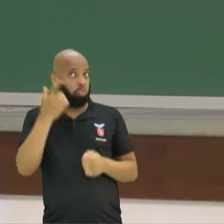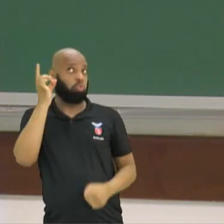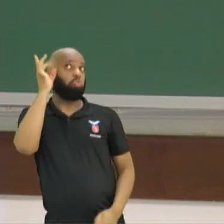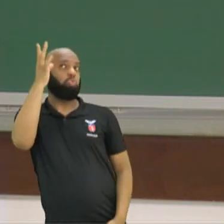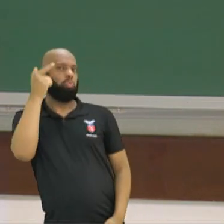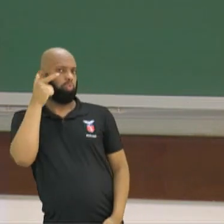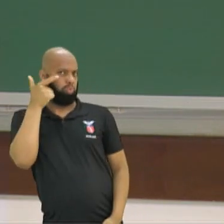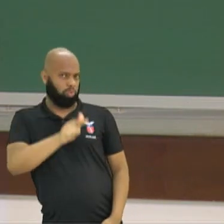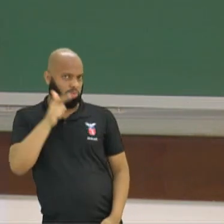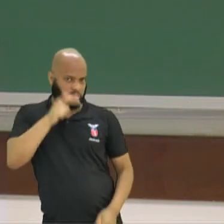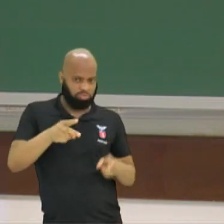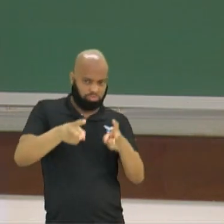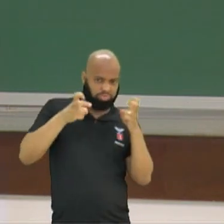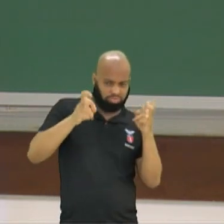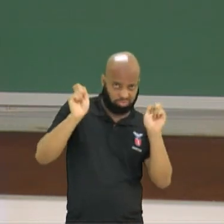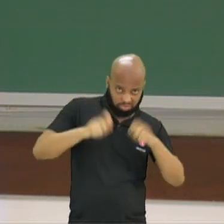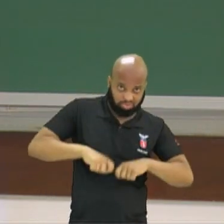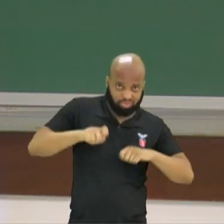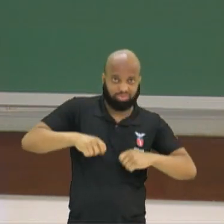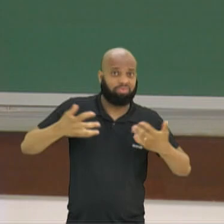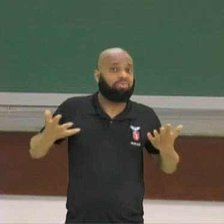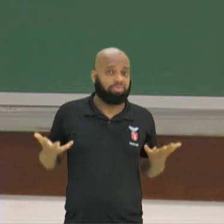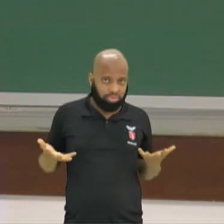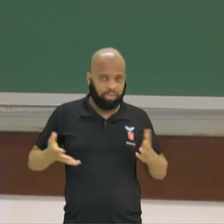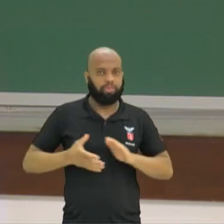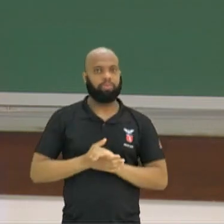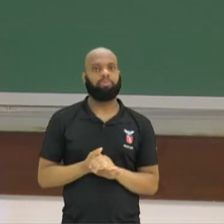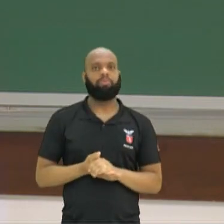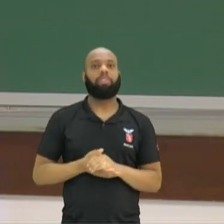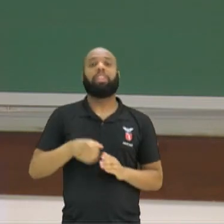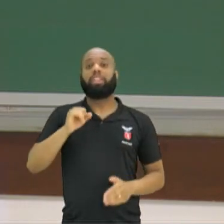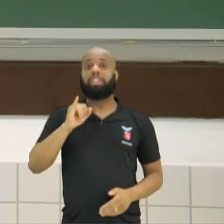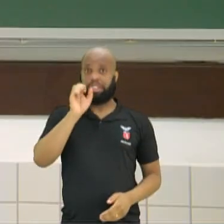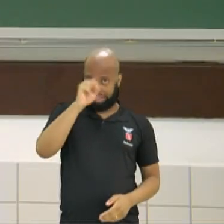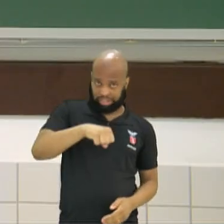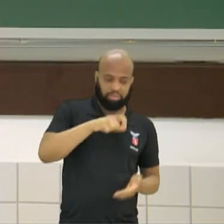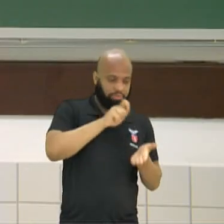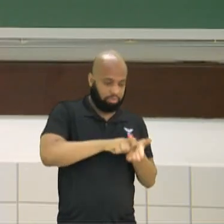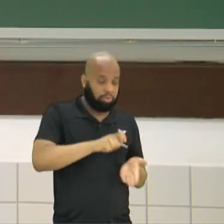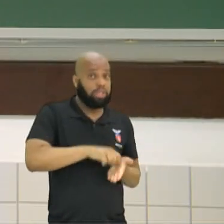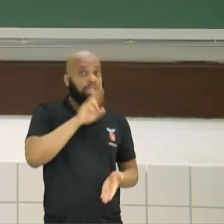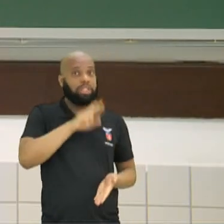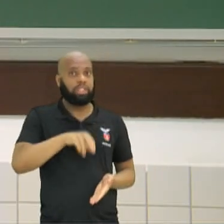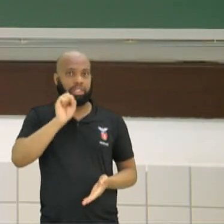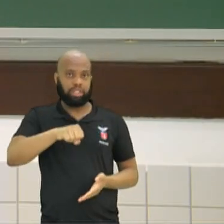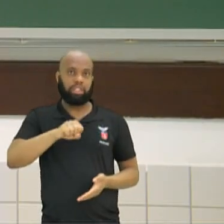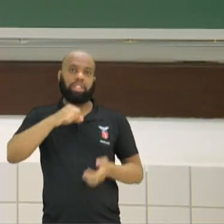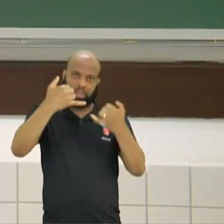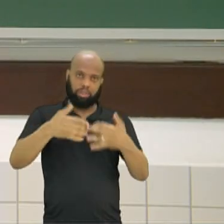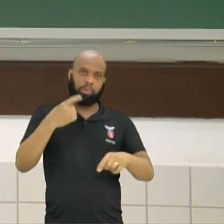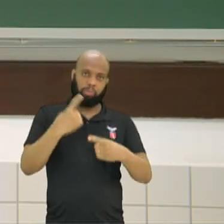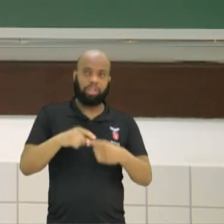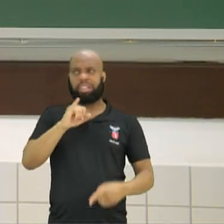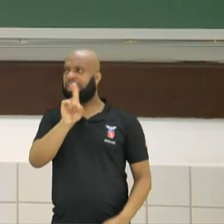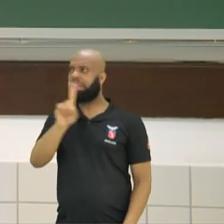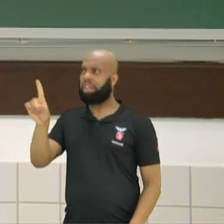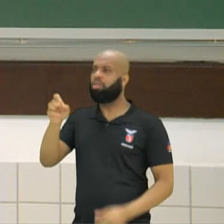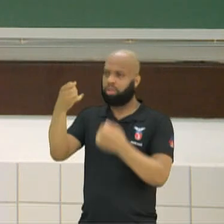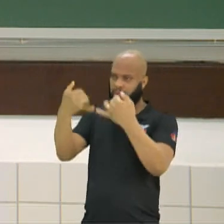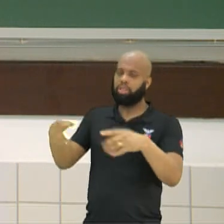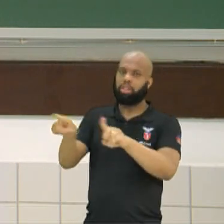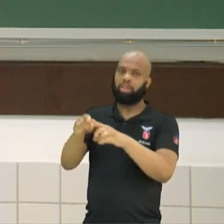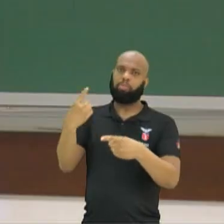você se consegue fazer essas propostas? Se sim, você responde que sim e explica por quê. Se não, a mesma